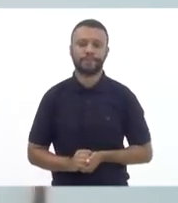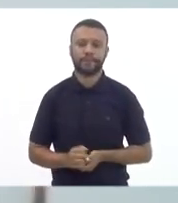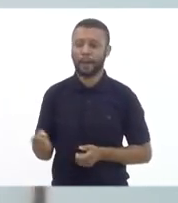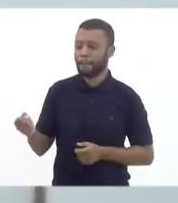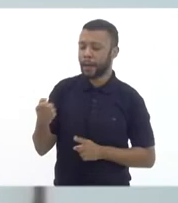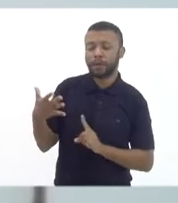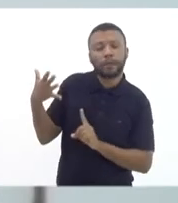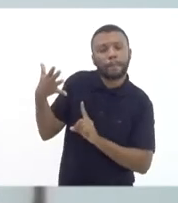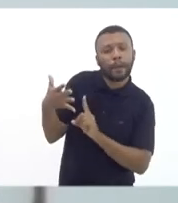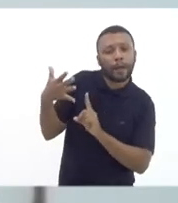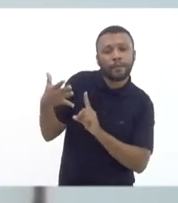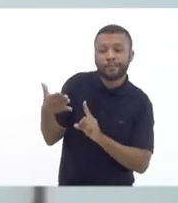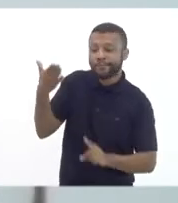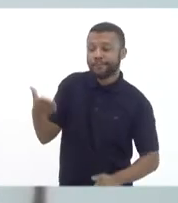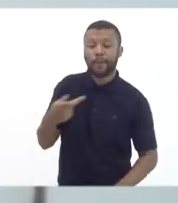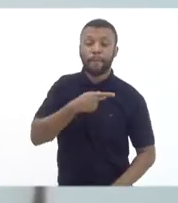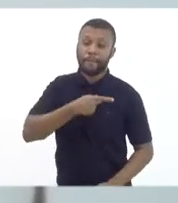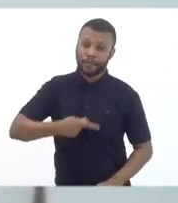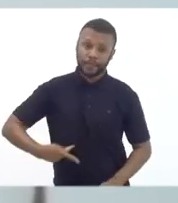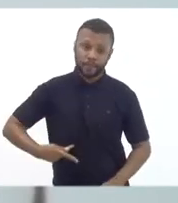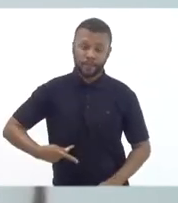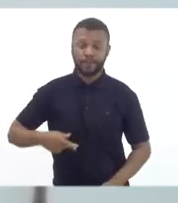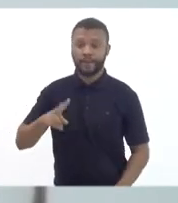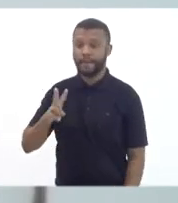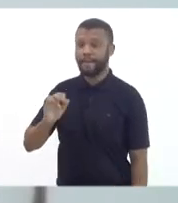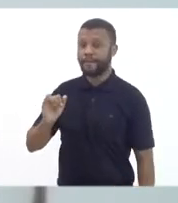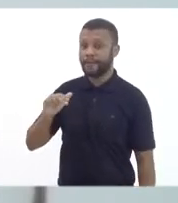para o meu presidente, Vinícius Cordeiro.